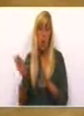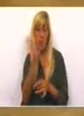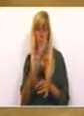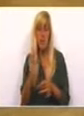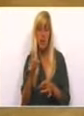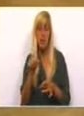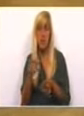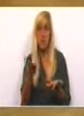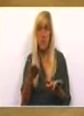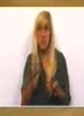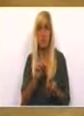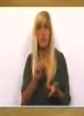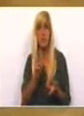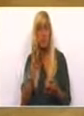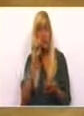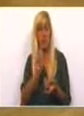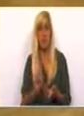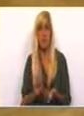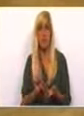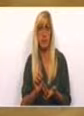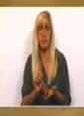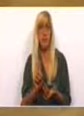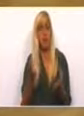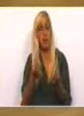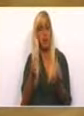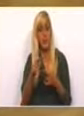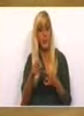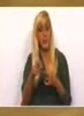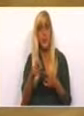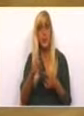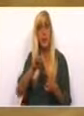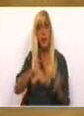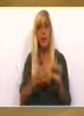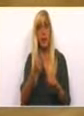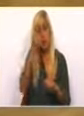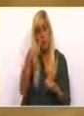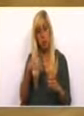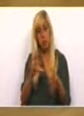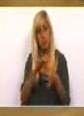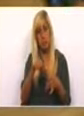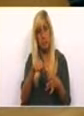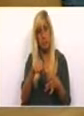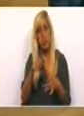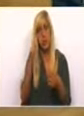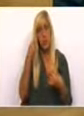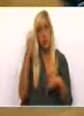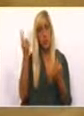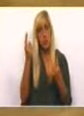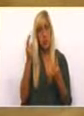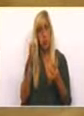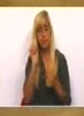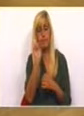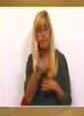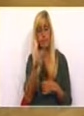prática, não o defende. De resto, a própria dinâmica histórica encarregou-se de preterir